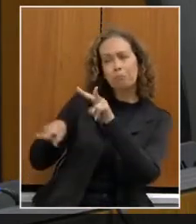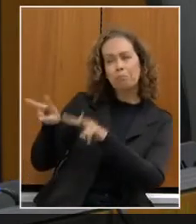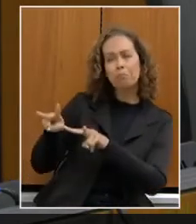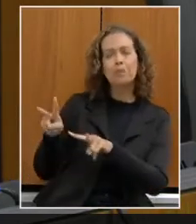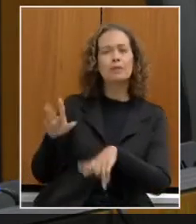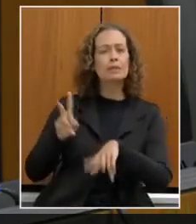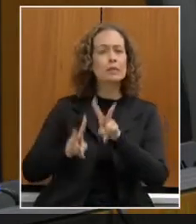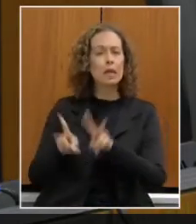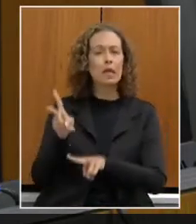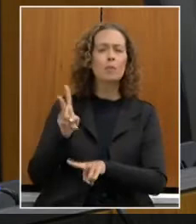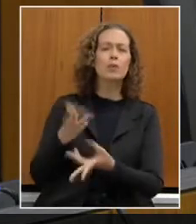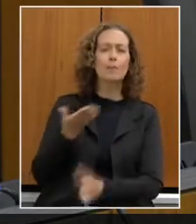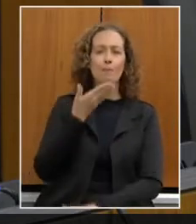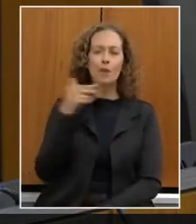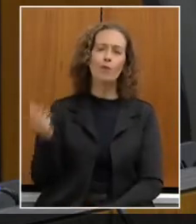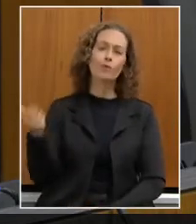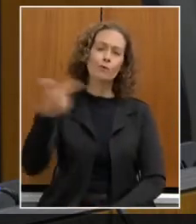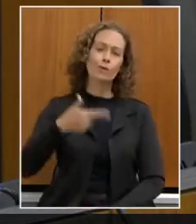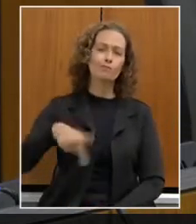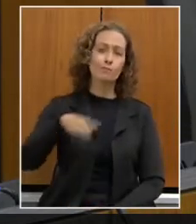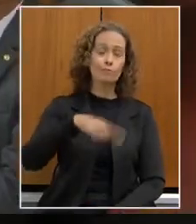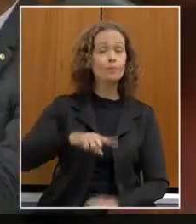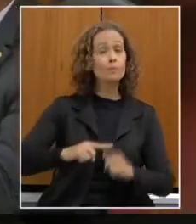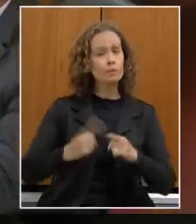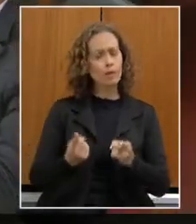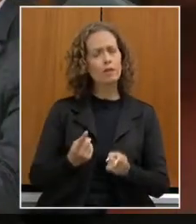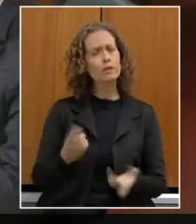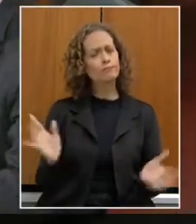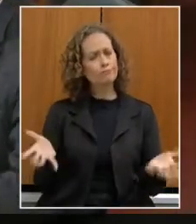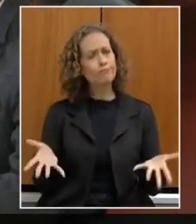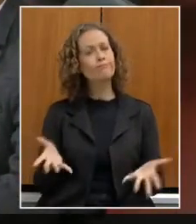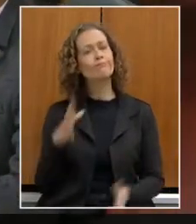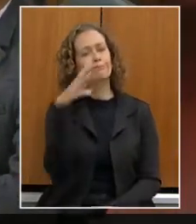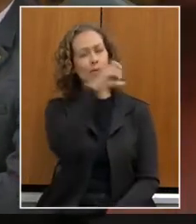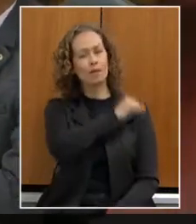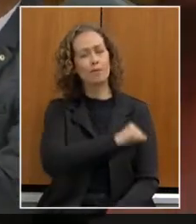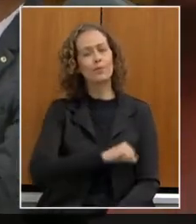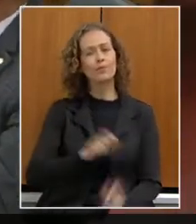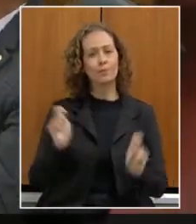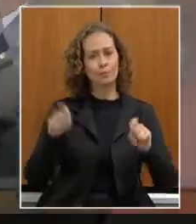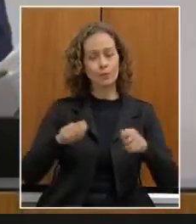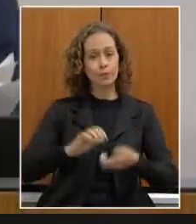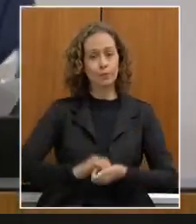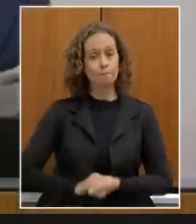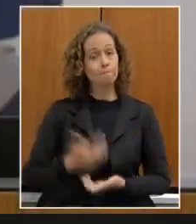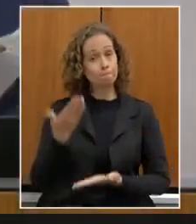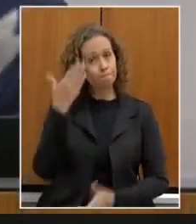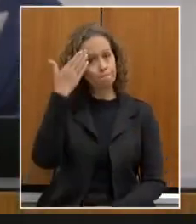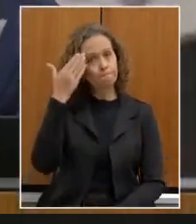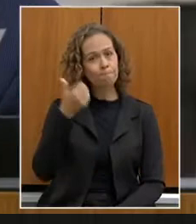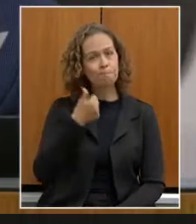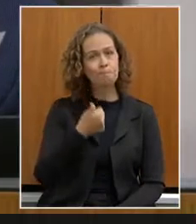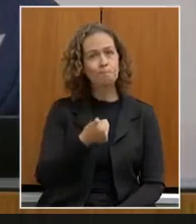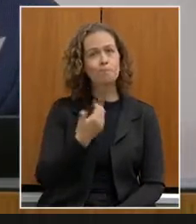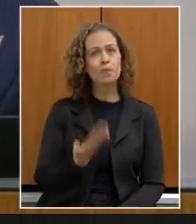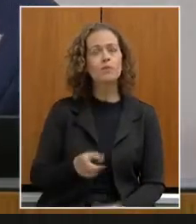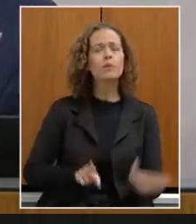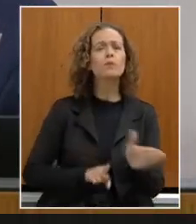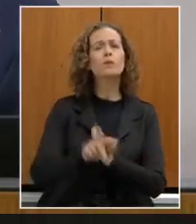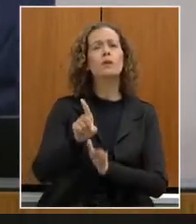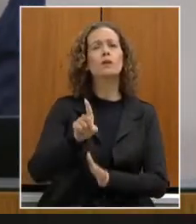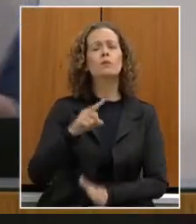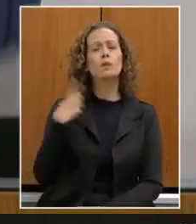importa é todos serem vacinados o mais rápido possível muito bem doutor Fábio eu perguntaria ao deputado José Reis